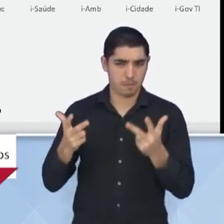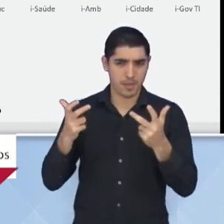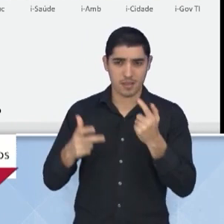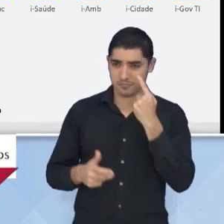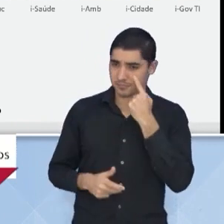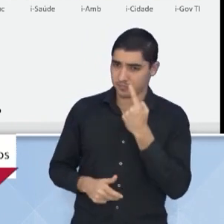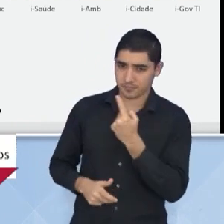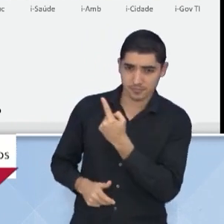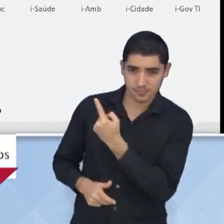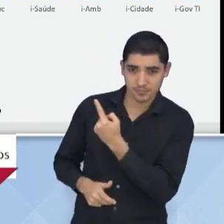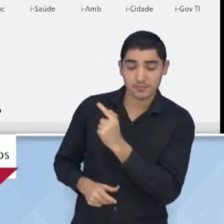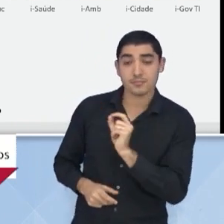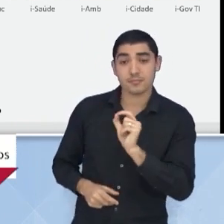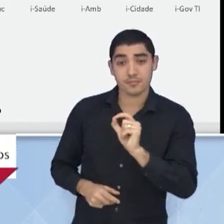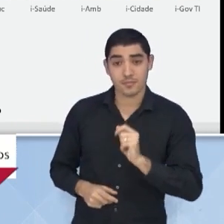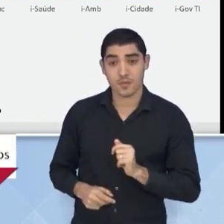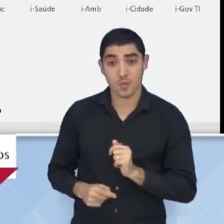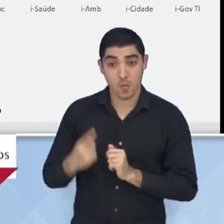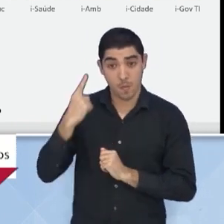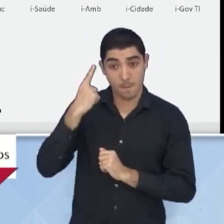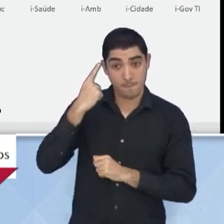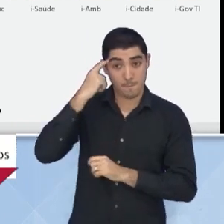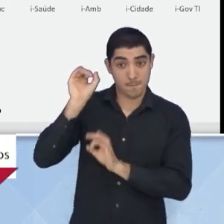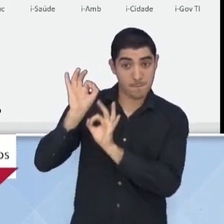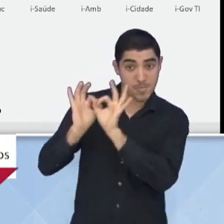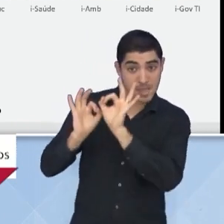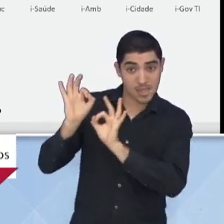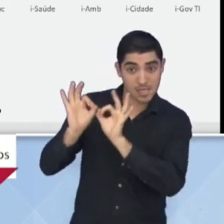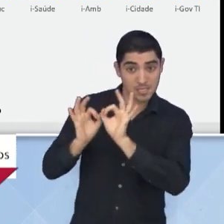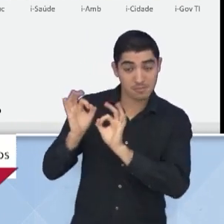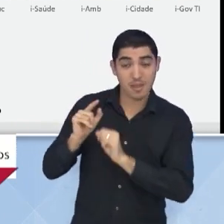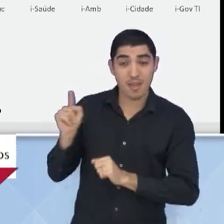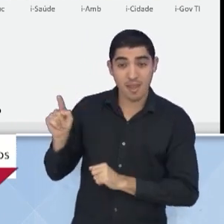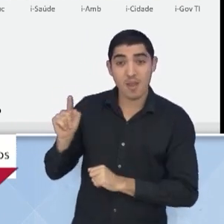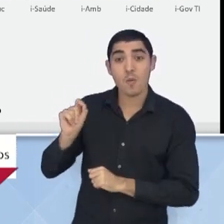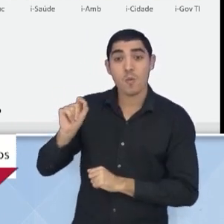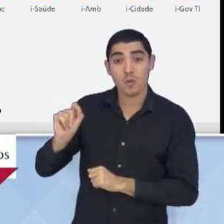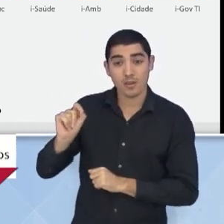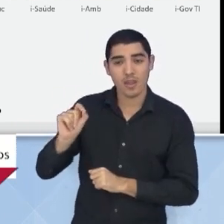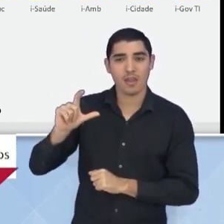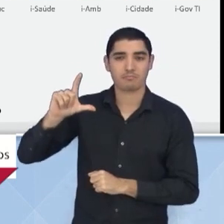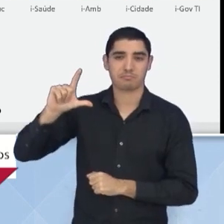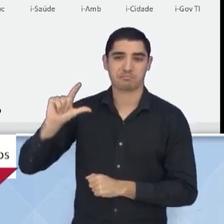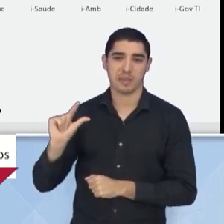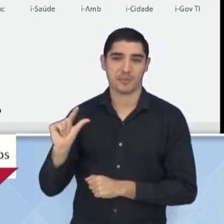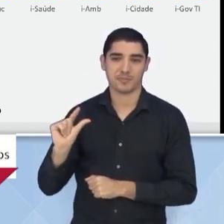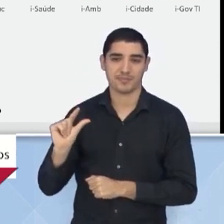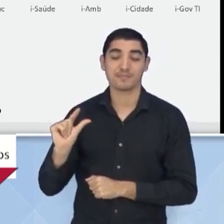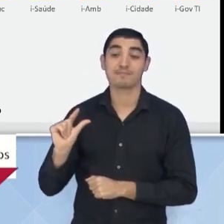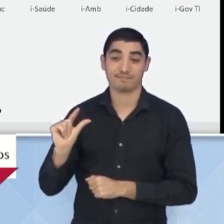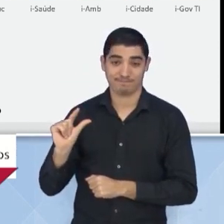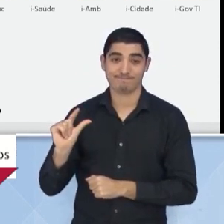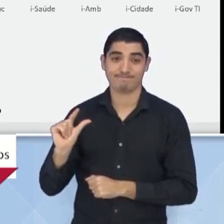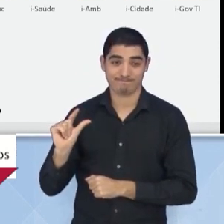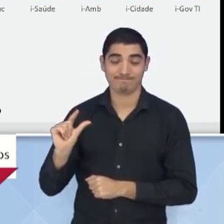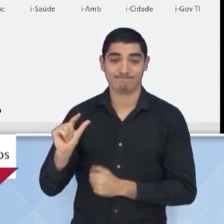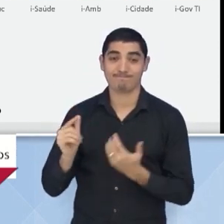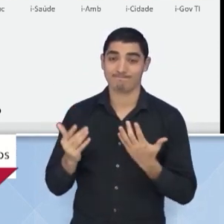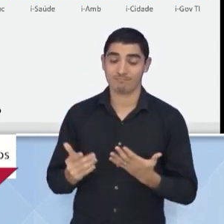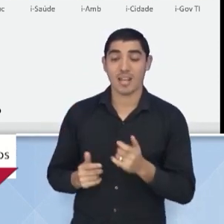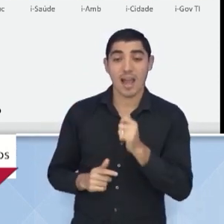o planejamento é a dimensão com as maiores falhas né a gente tem uma média